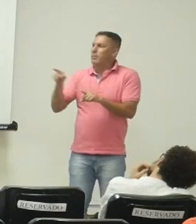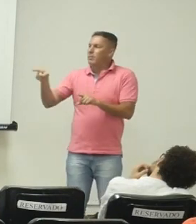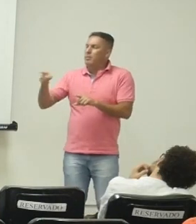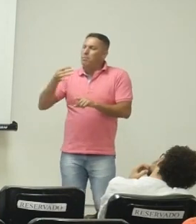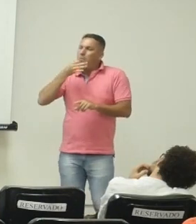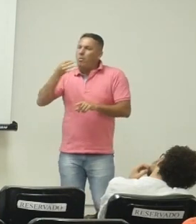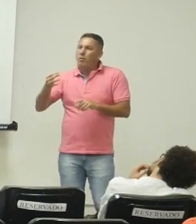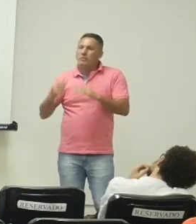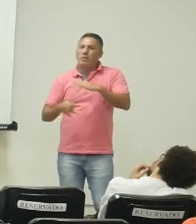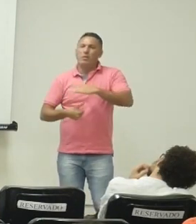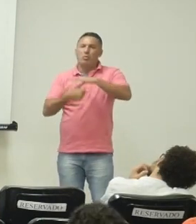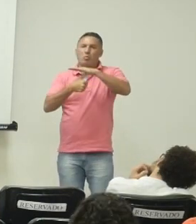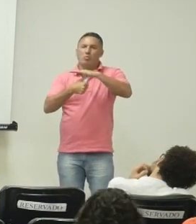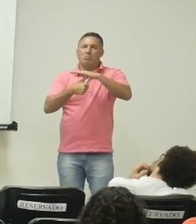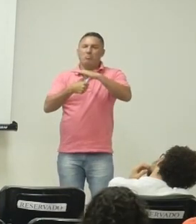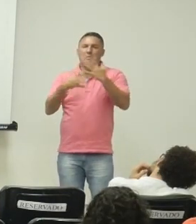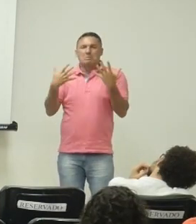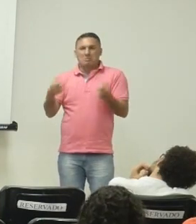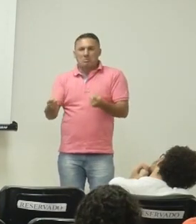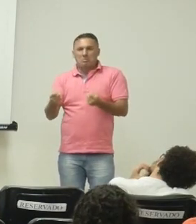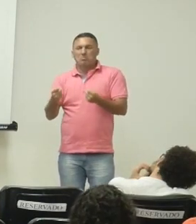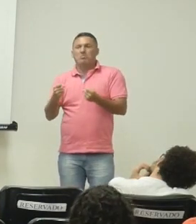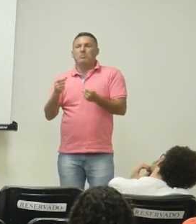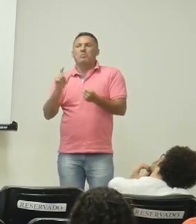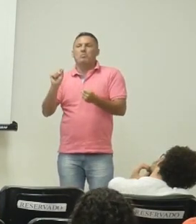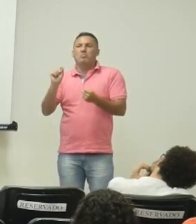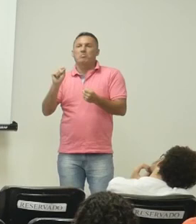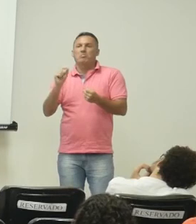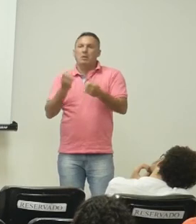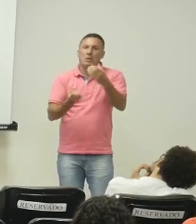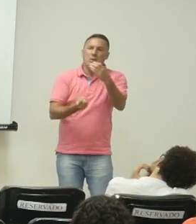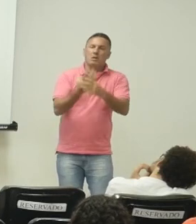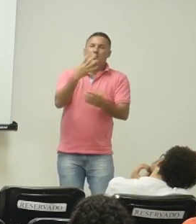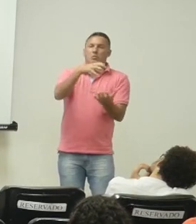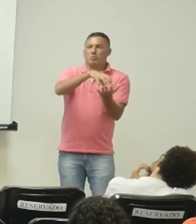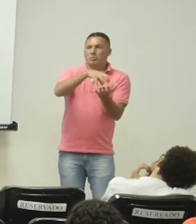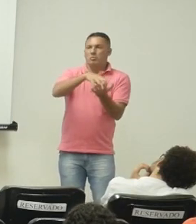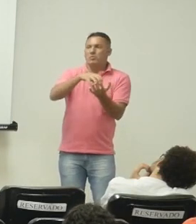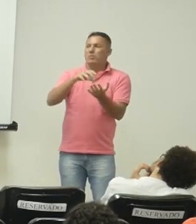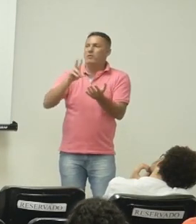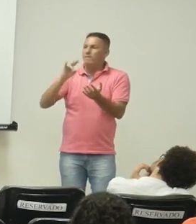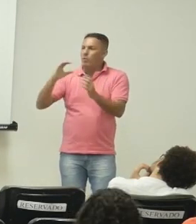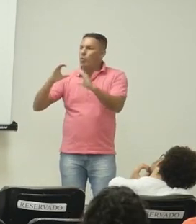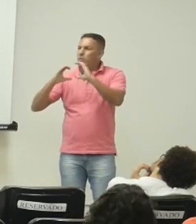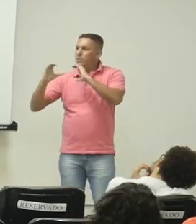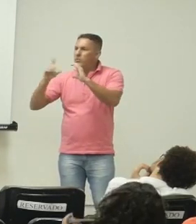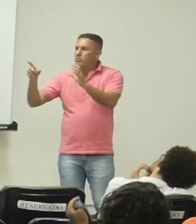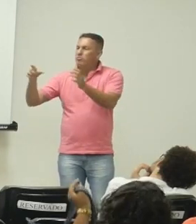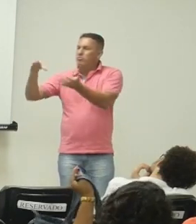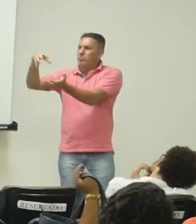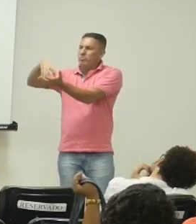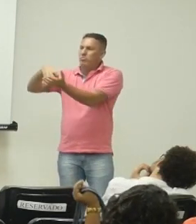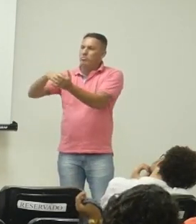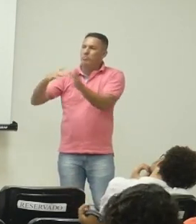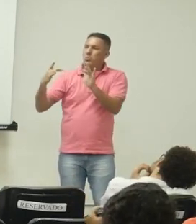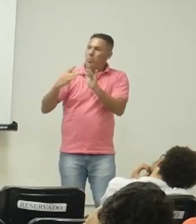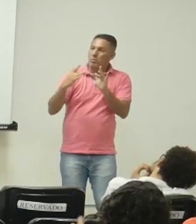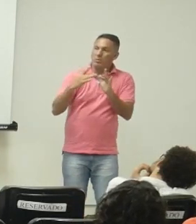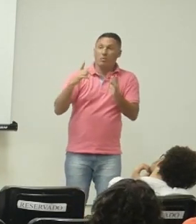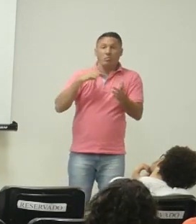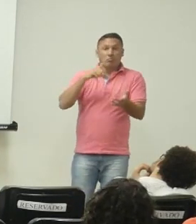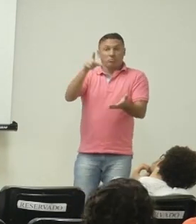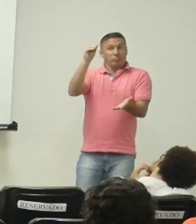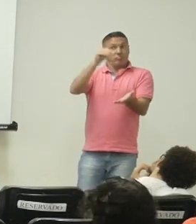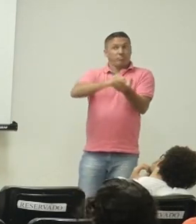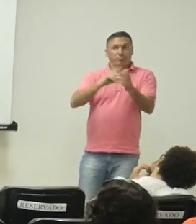proposta, né, do reitor, desse encaminhamento, falando ali com o pessoal da comunicação, né? Falei, já estamos registrando isso, né,